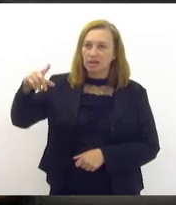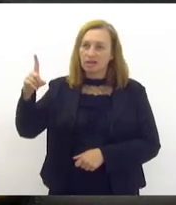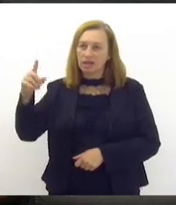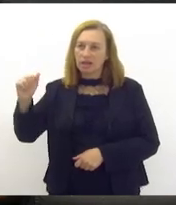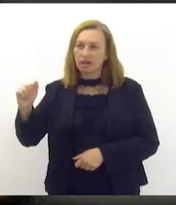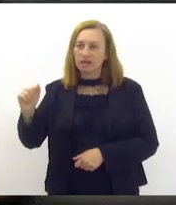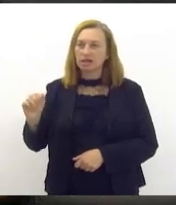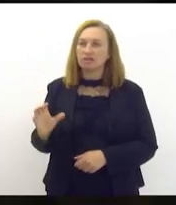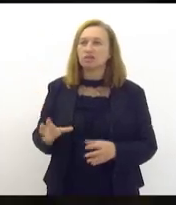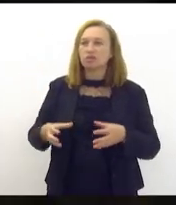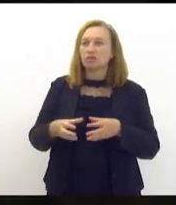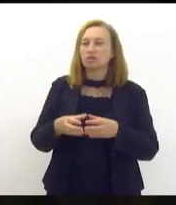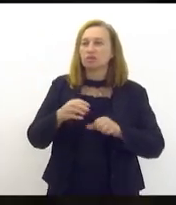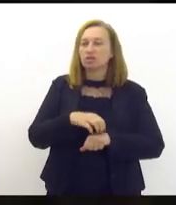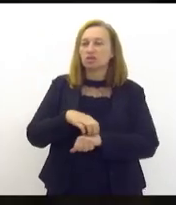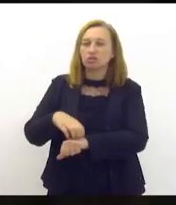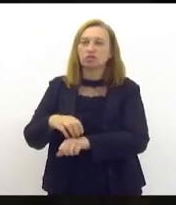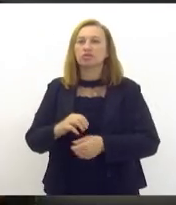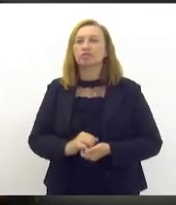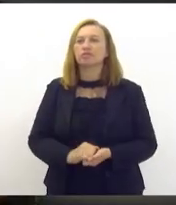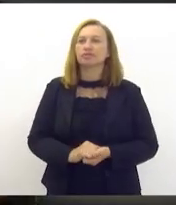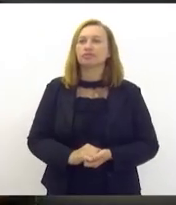parecer pela Comissão de Transporte.